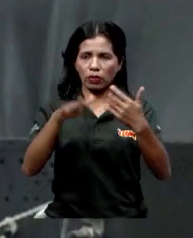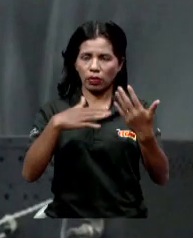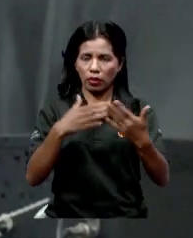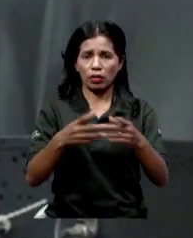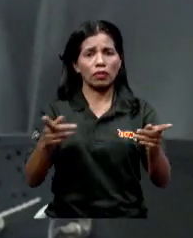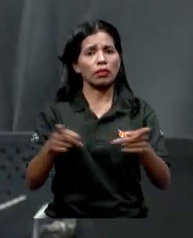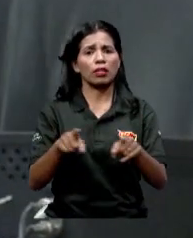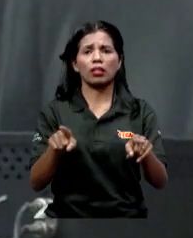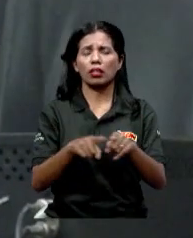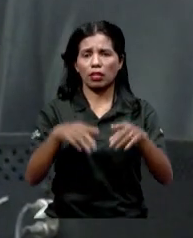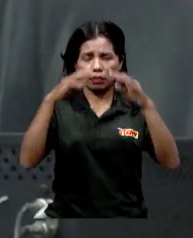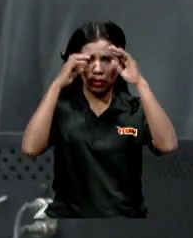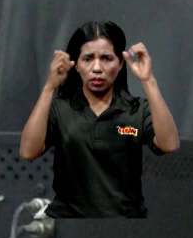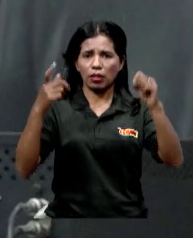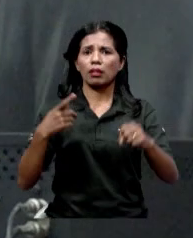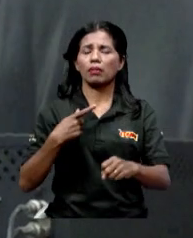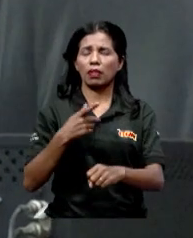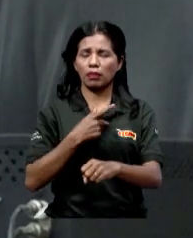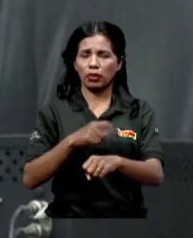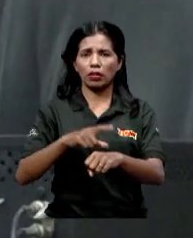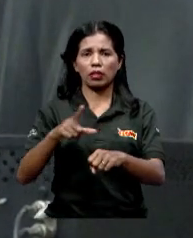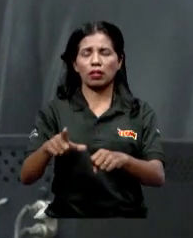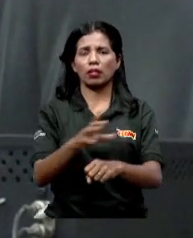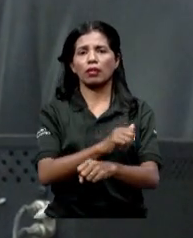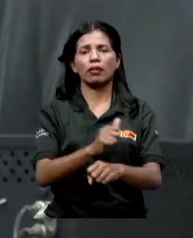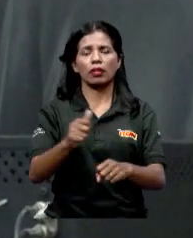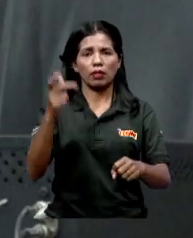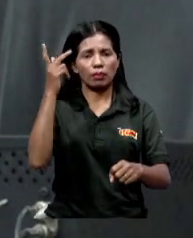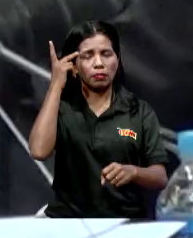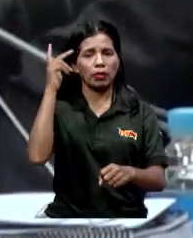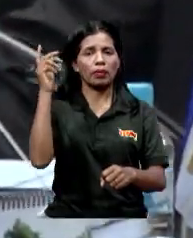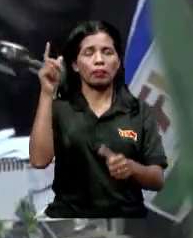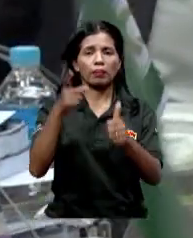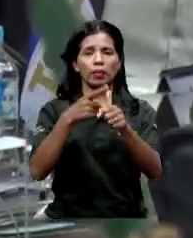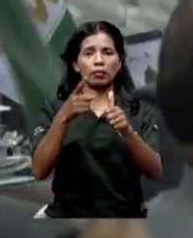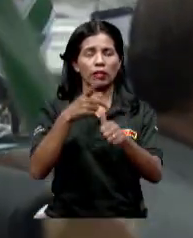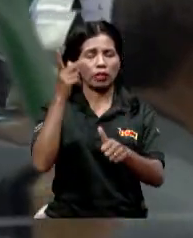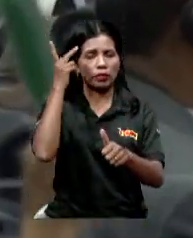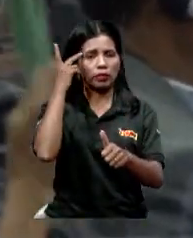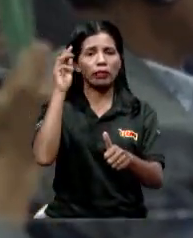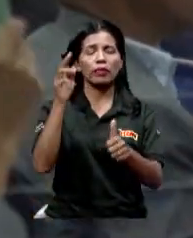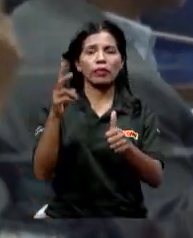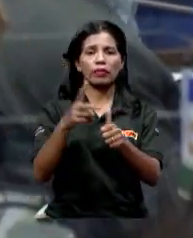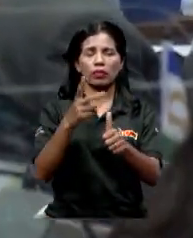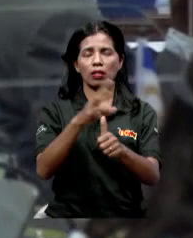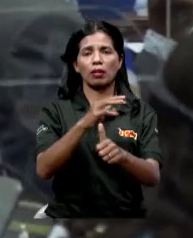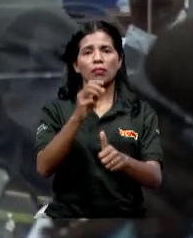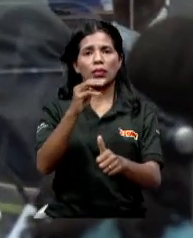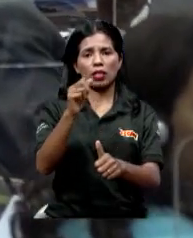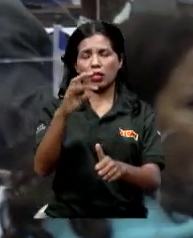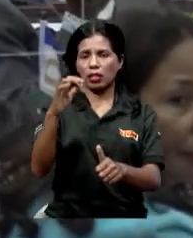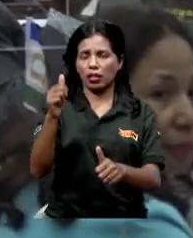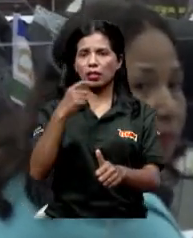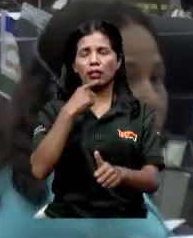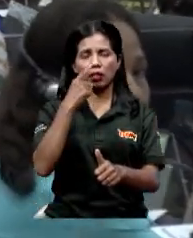Fatin Hanesan presidente parlamento nacional interina atual primeira vice presidente parlamento nacional Maria Terezinha Viegas